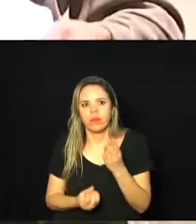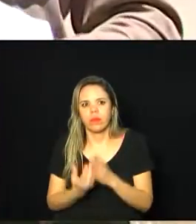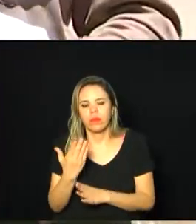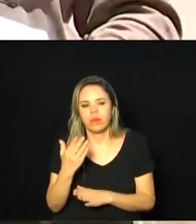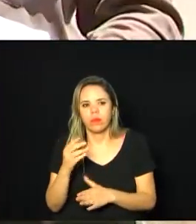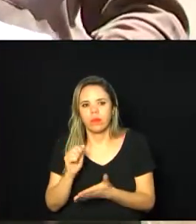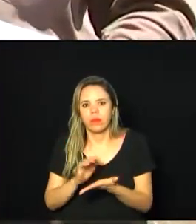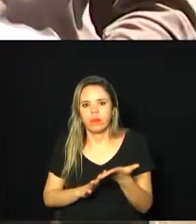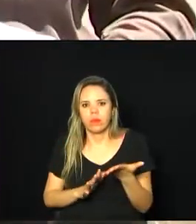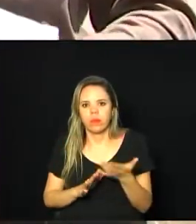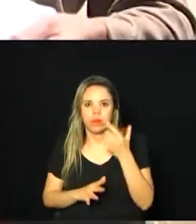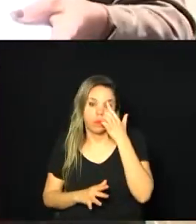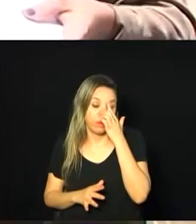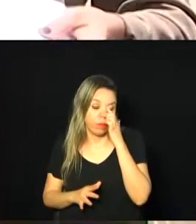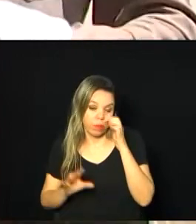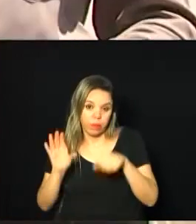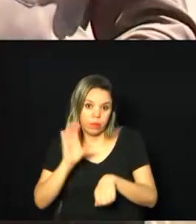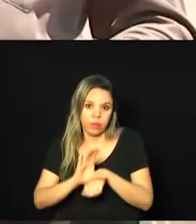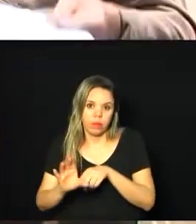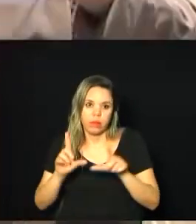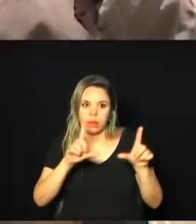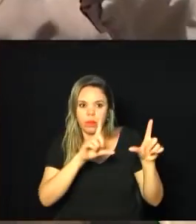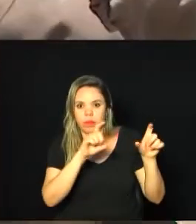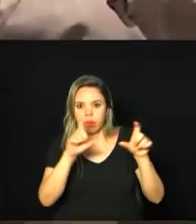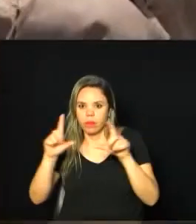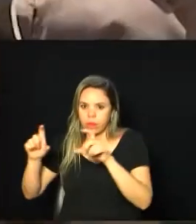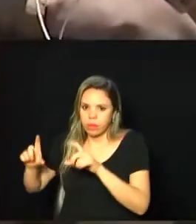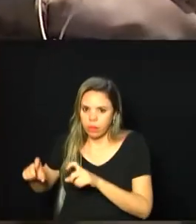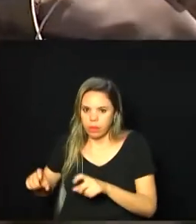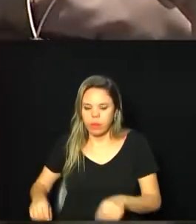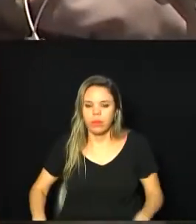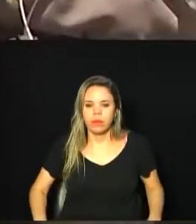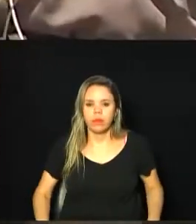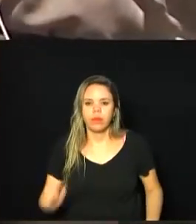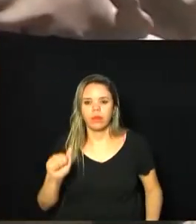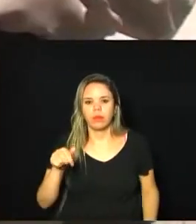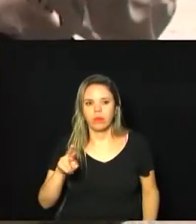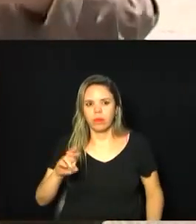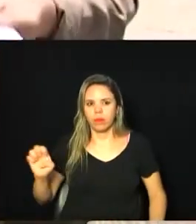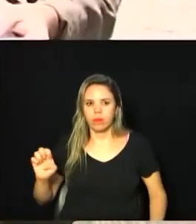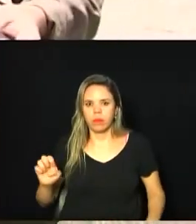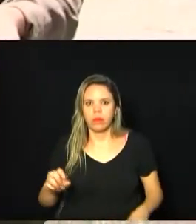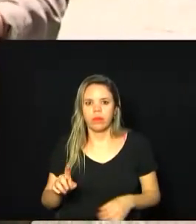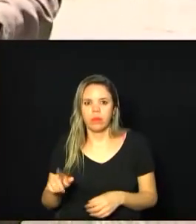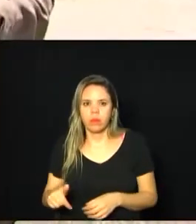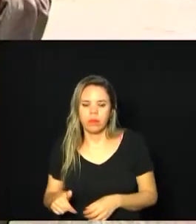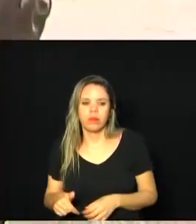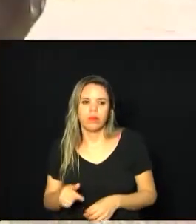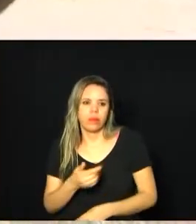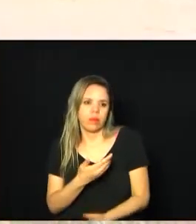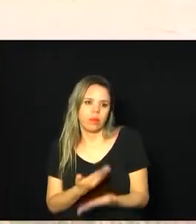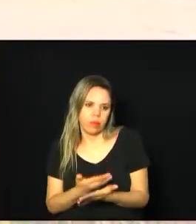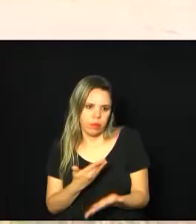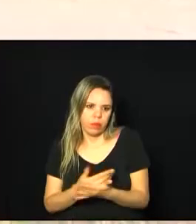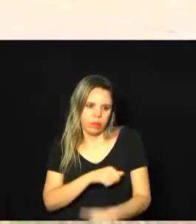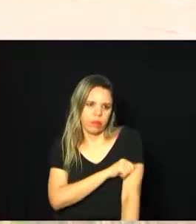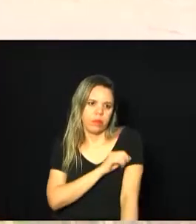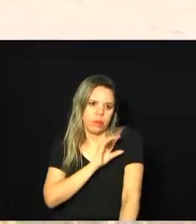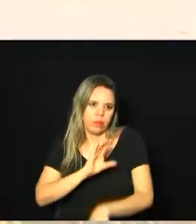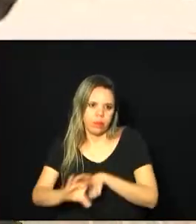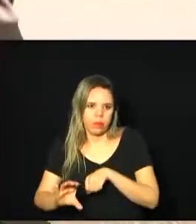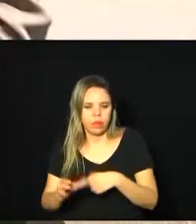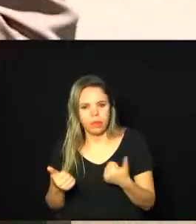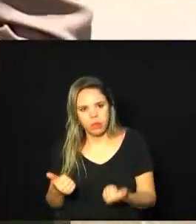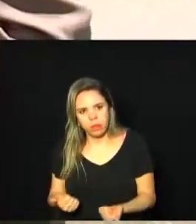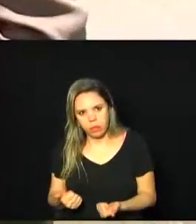várias atividades. Um deles é o curso de fotografia, que o André Luiz Batista Santos é estudante desse curso, vai conversar um pouquinho com a